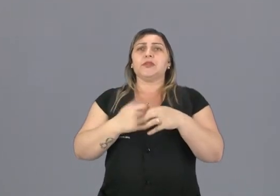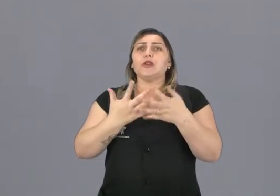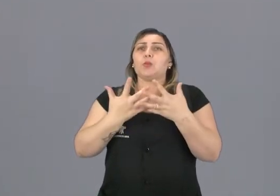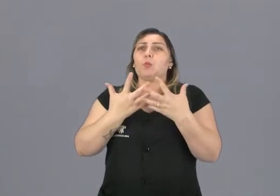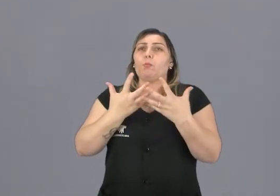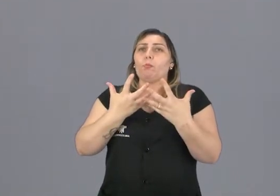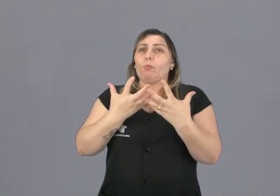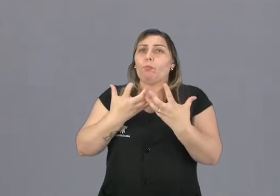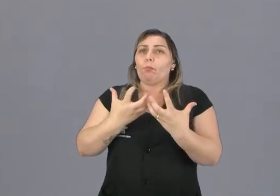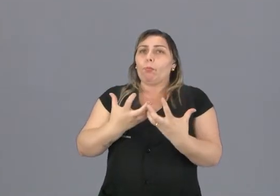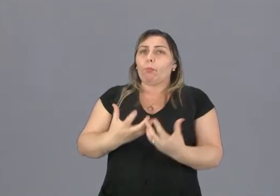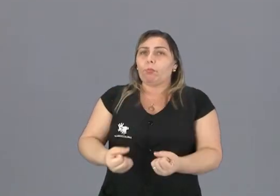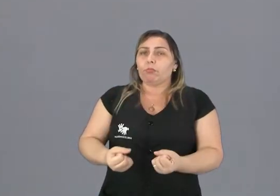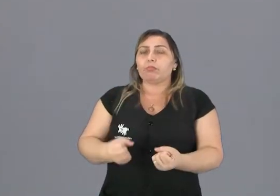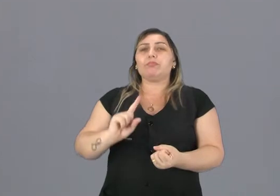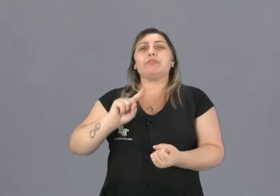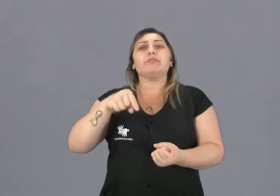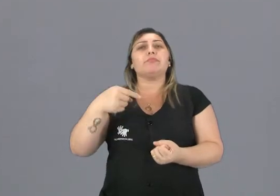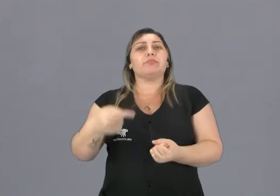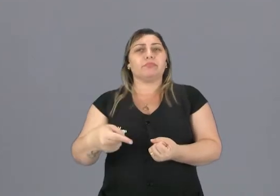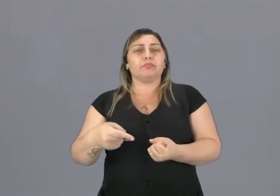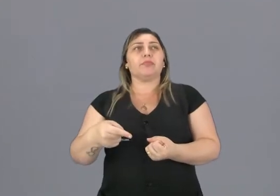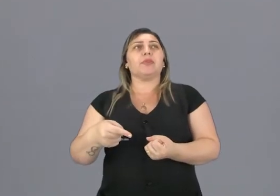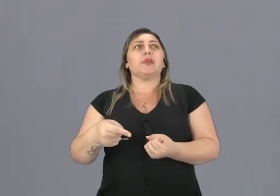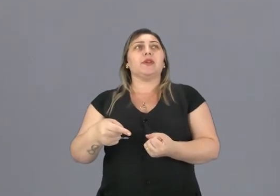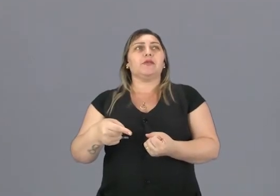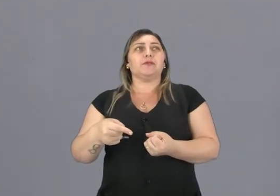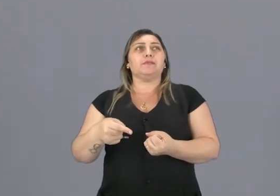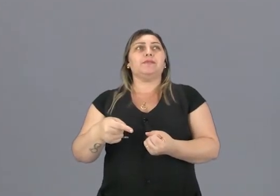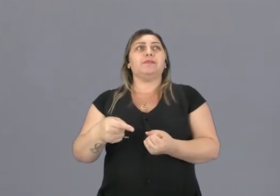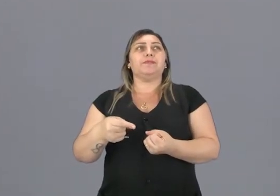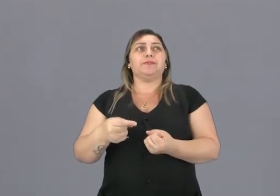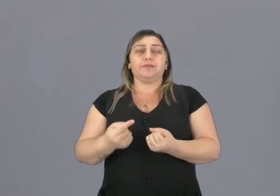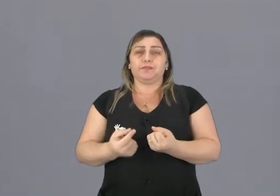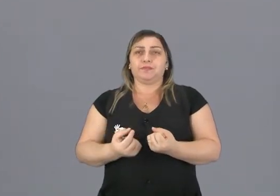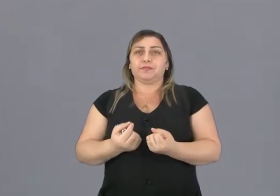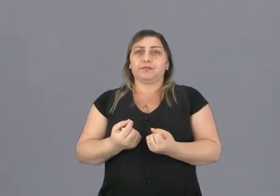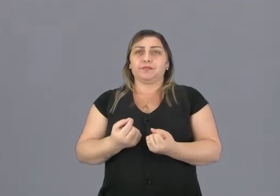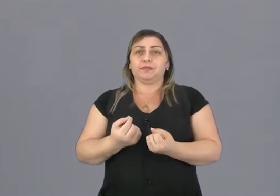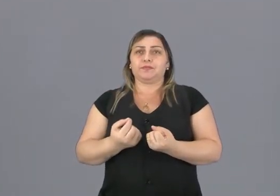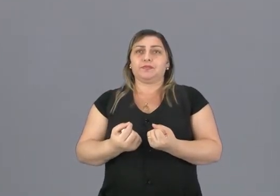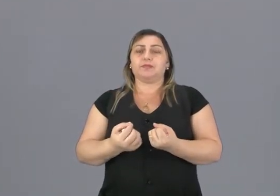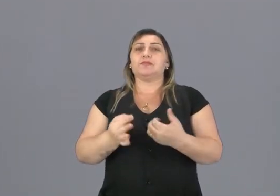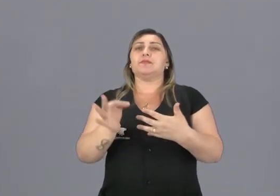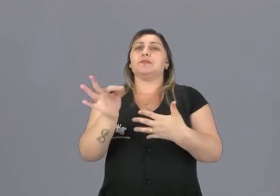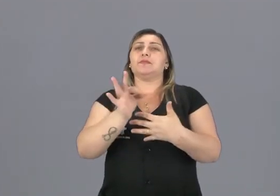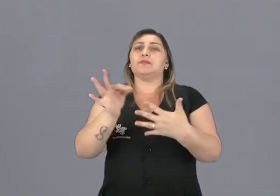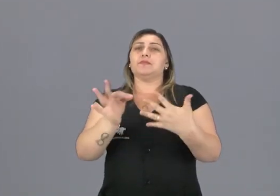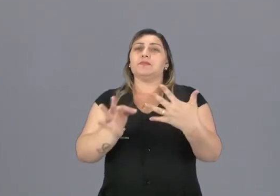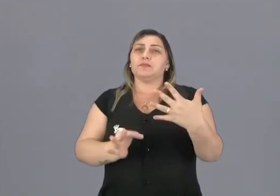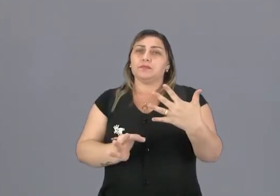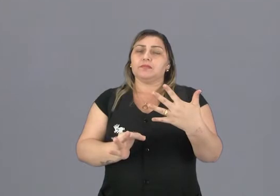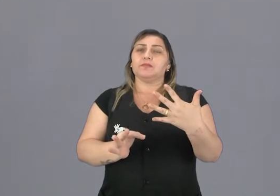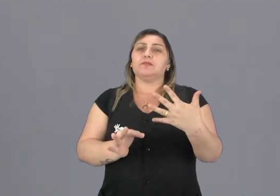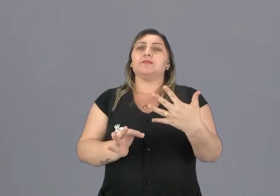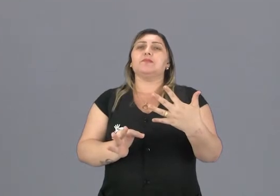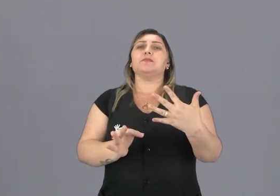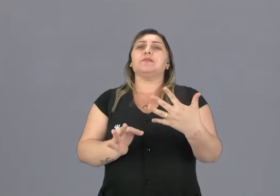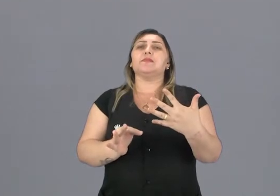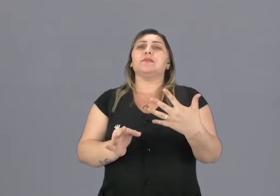secar. E aí depois ele vai passar aqui pelo processo aqui, ó, de classificação, certo? Vai